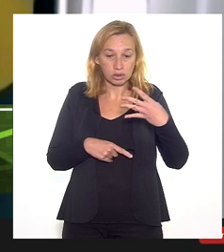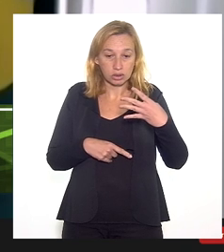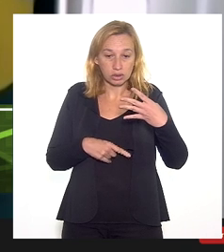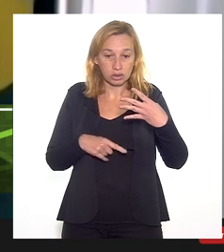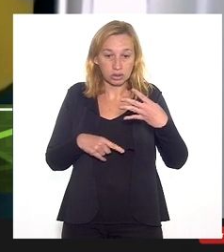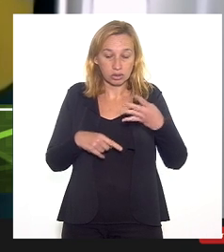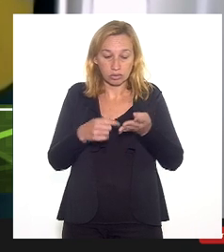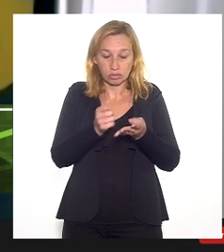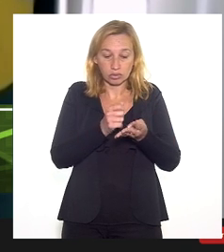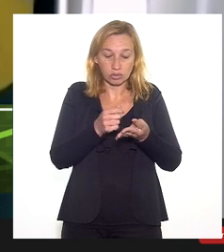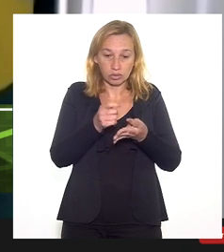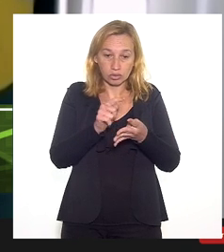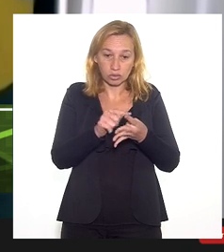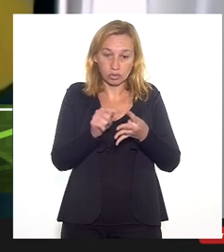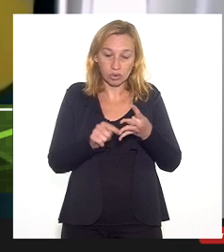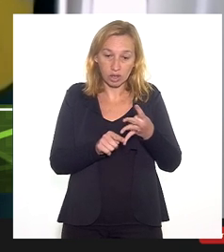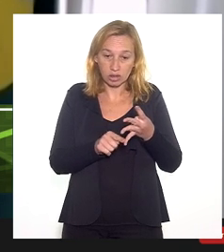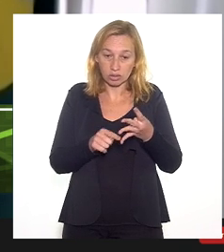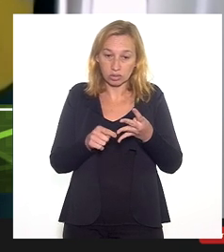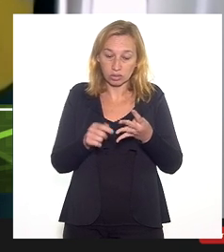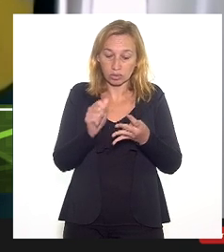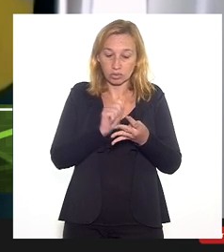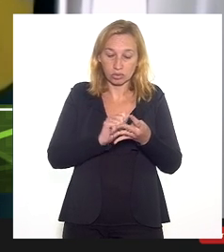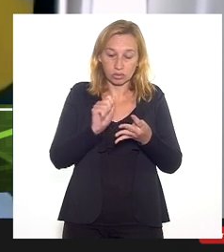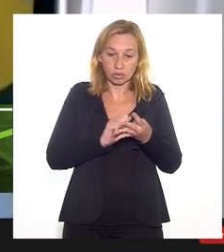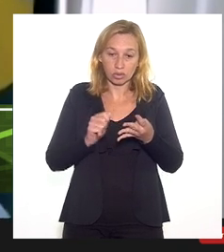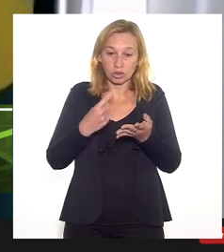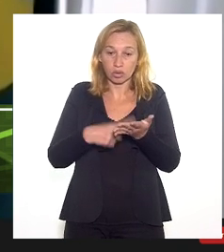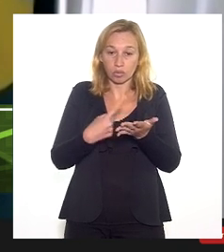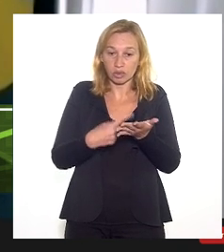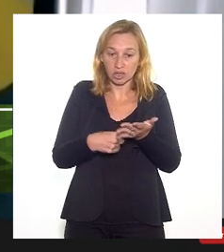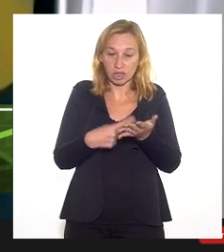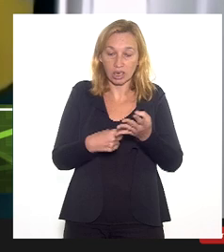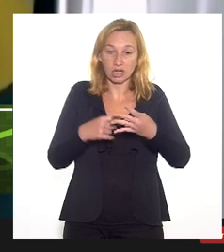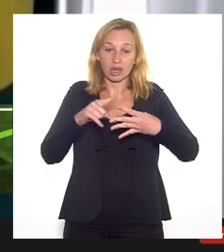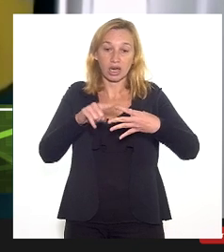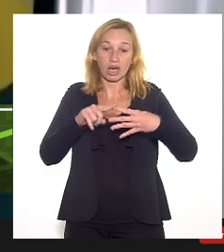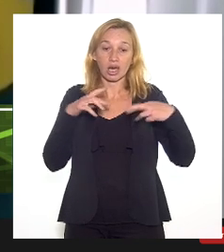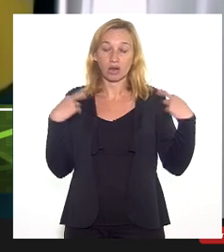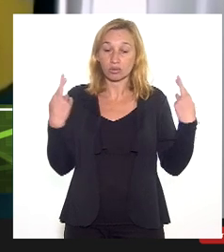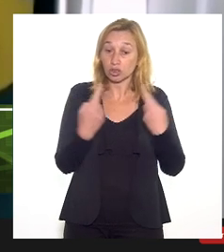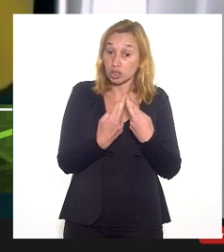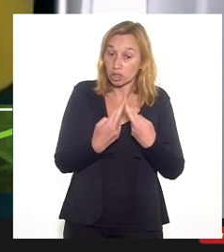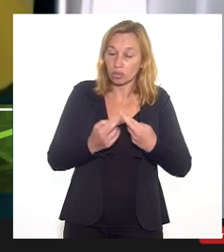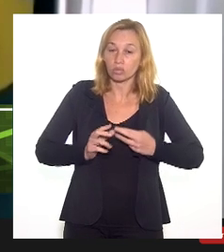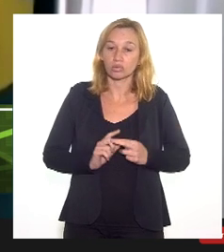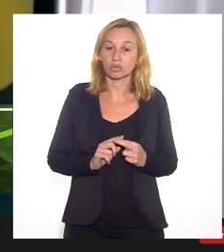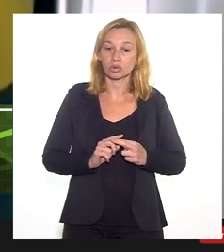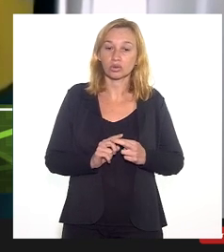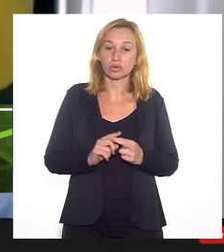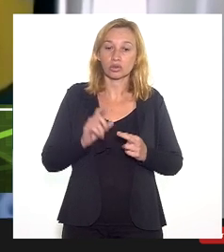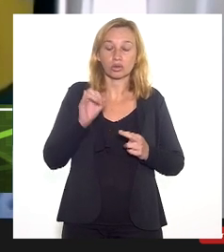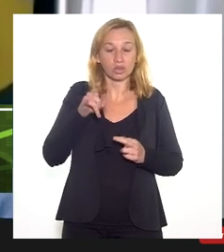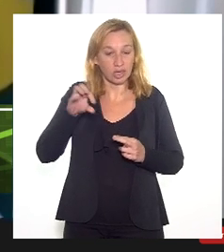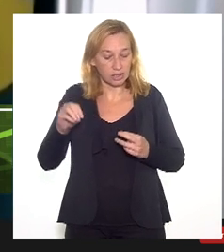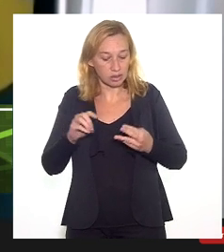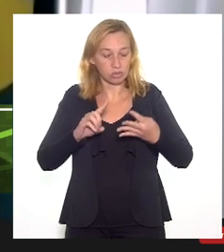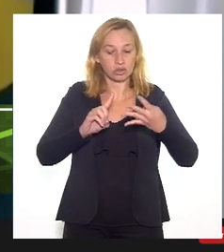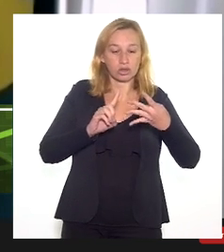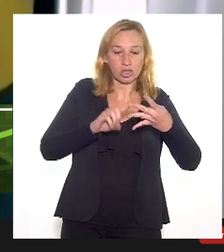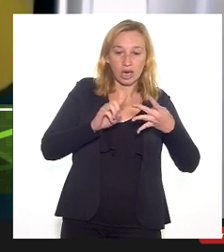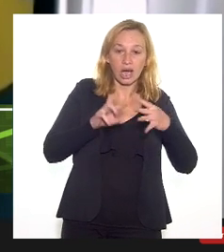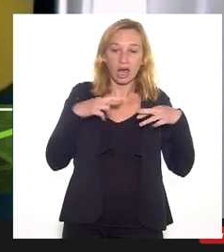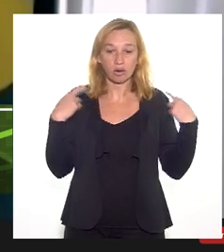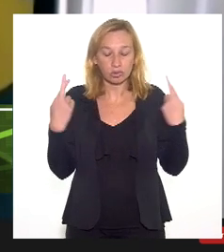agendas a definir em termos de data a audiência a audiência dos do décimos a